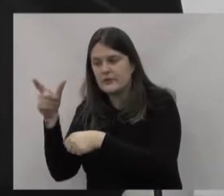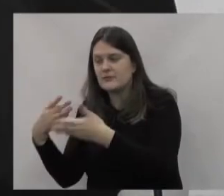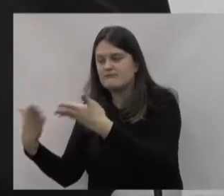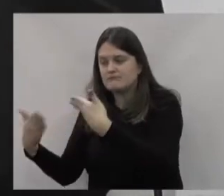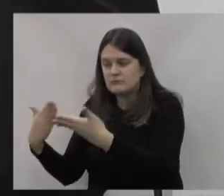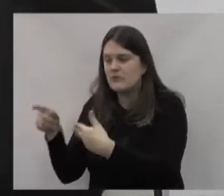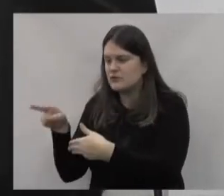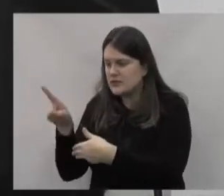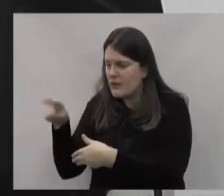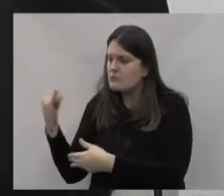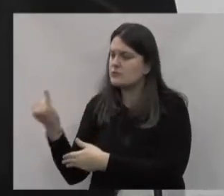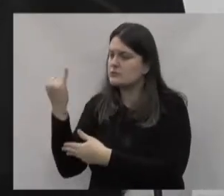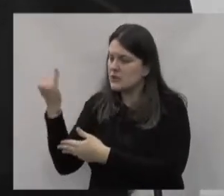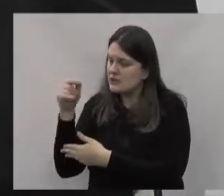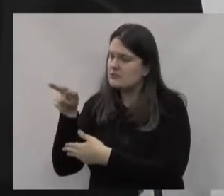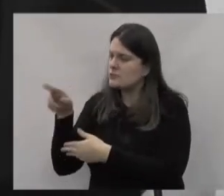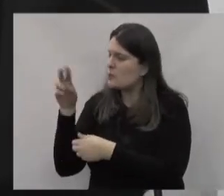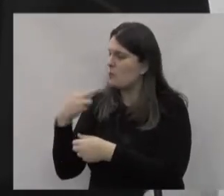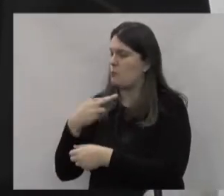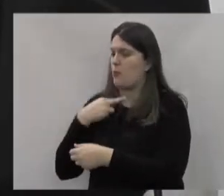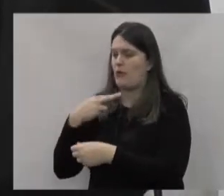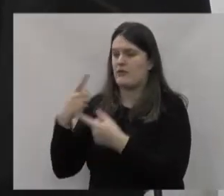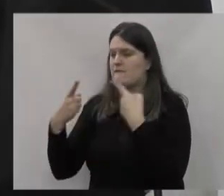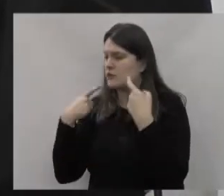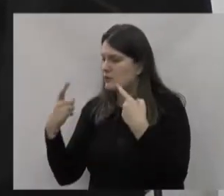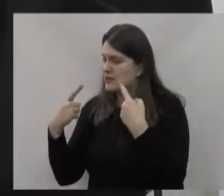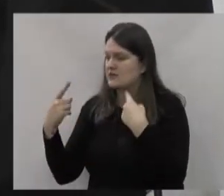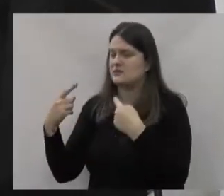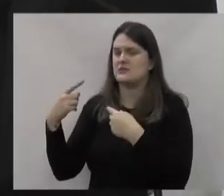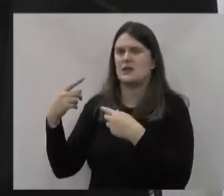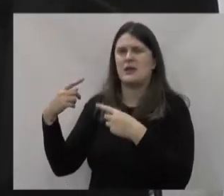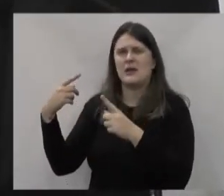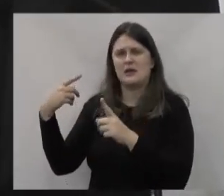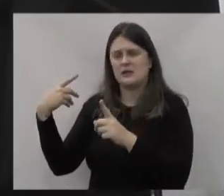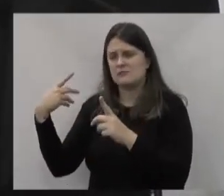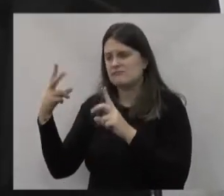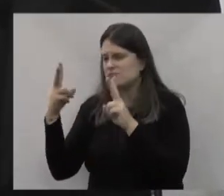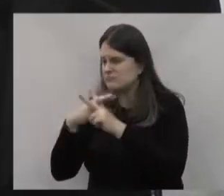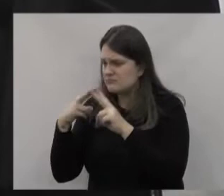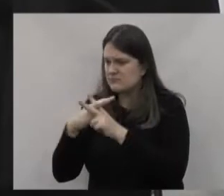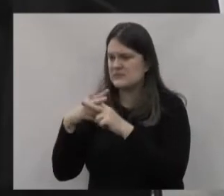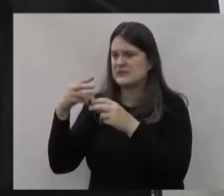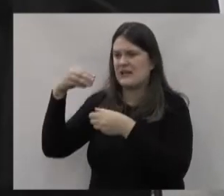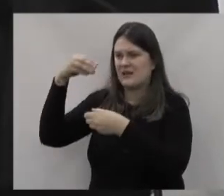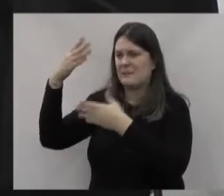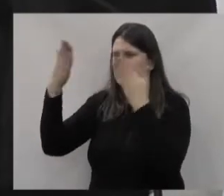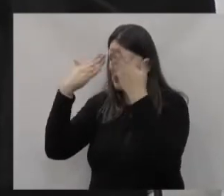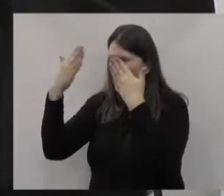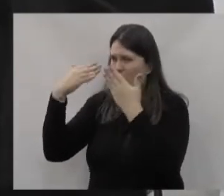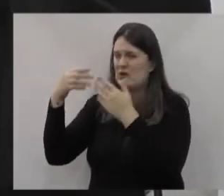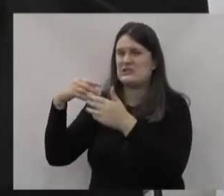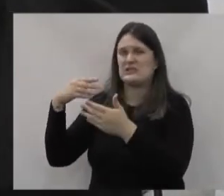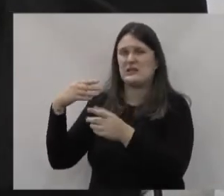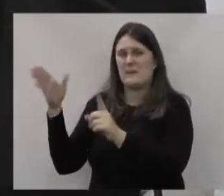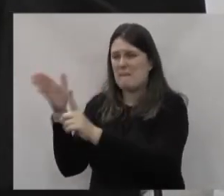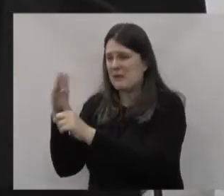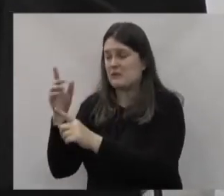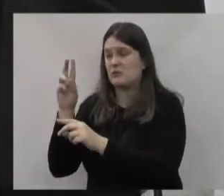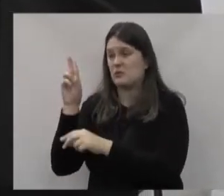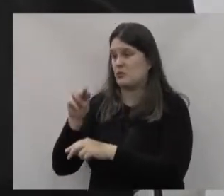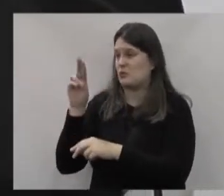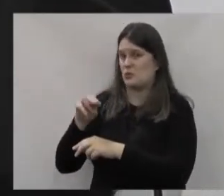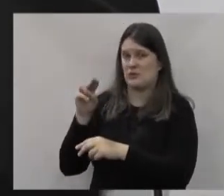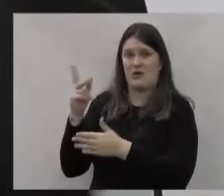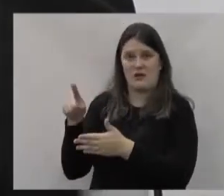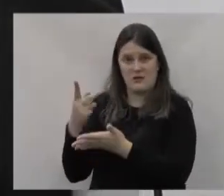a sua importância, que ela não deve ser violentada, nem fisicamente, nem psicologicamente, e não precisa esperar o primeiro tapa para pedir ajuda.